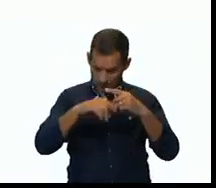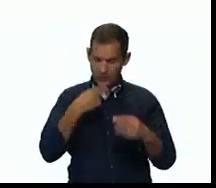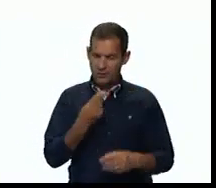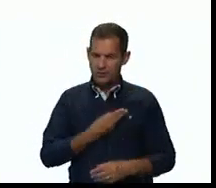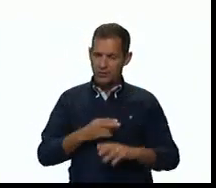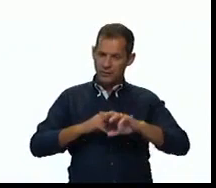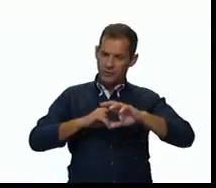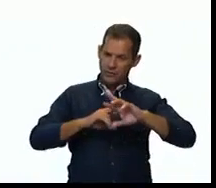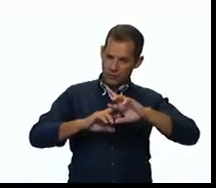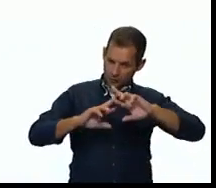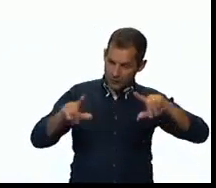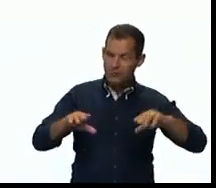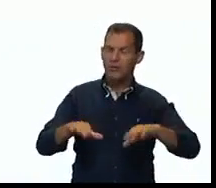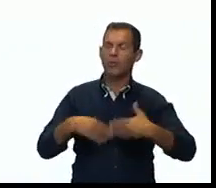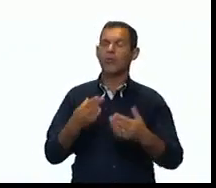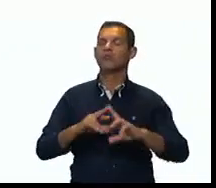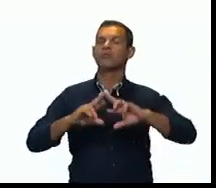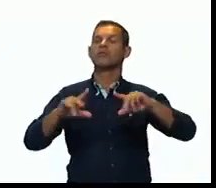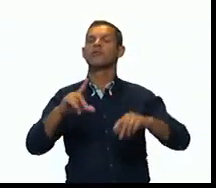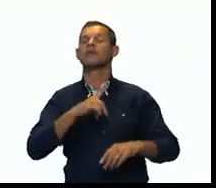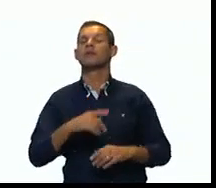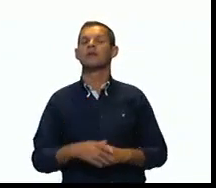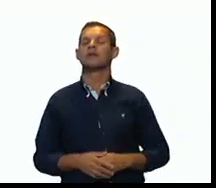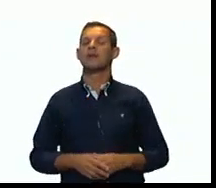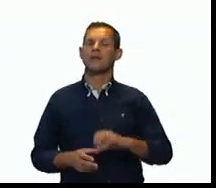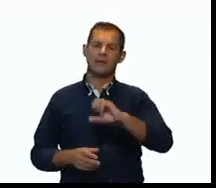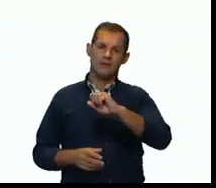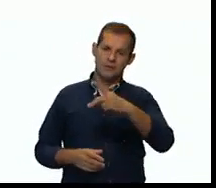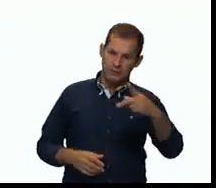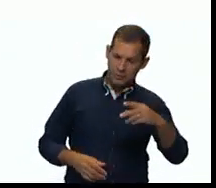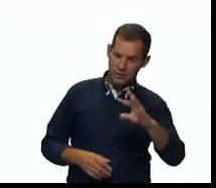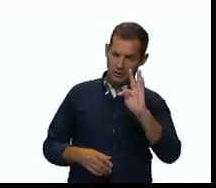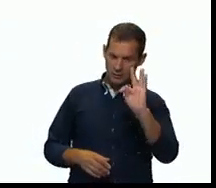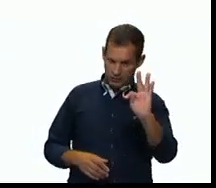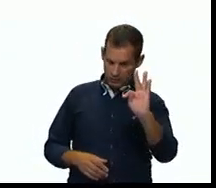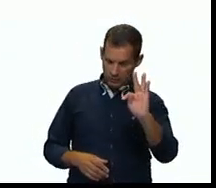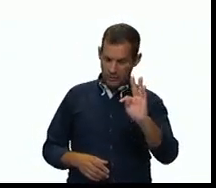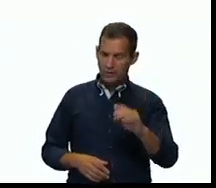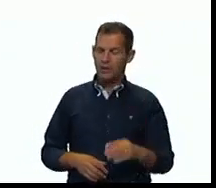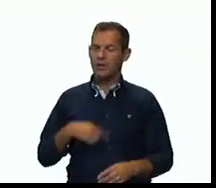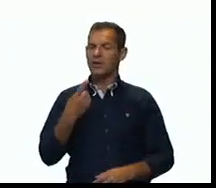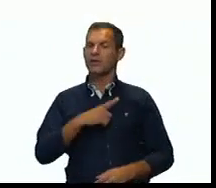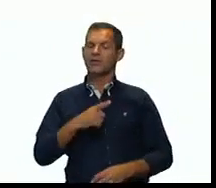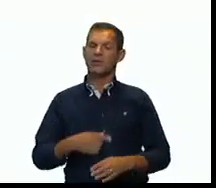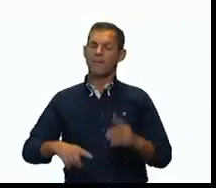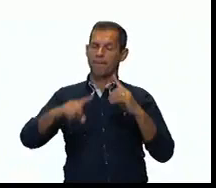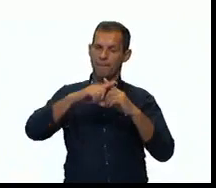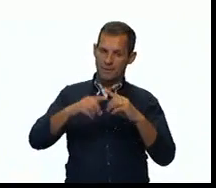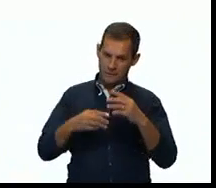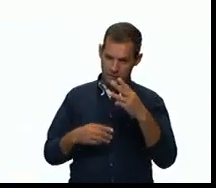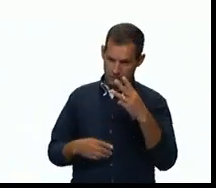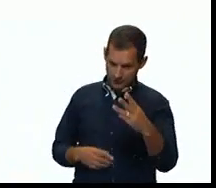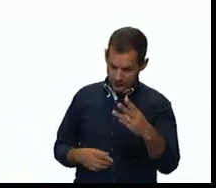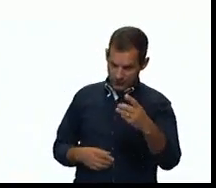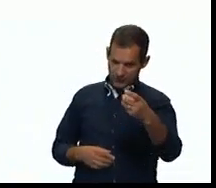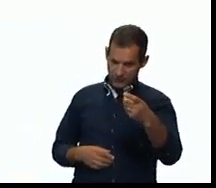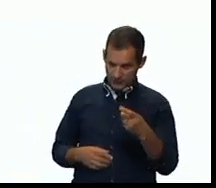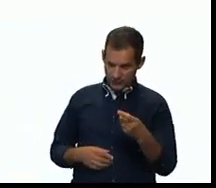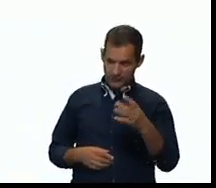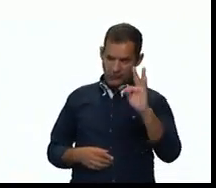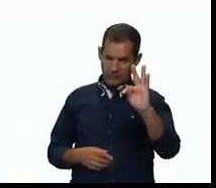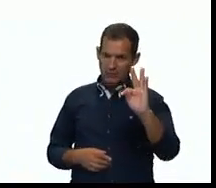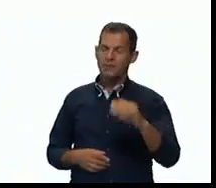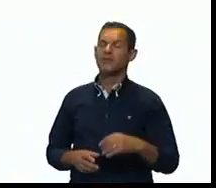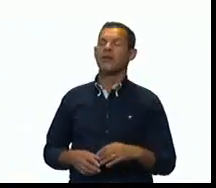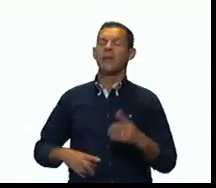nossa variável. Qual é a nossa variável nessa situação? É o t. Então, aqui nós vamos ter mais 3 vezes